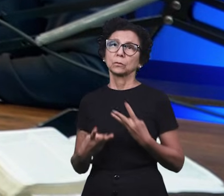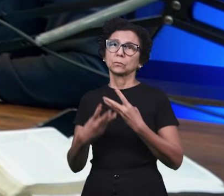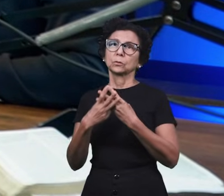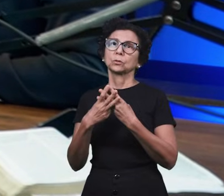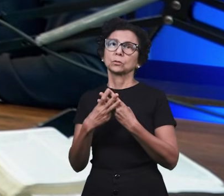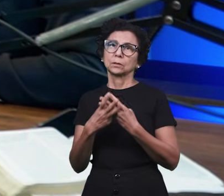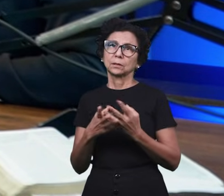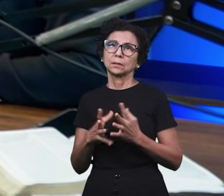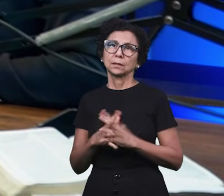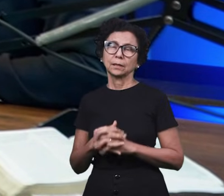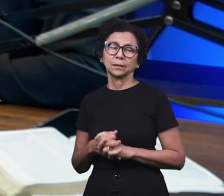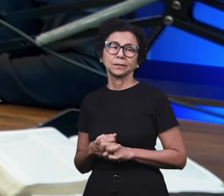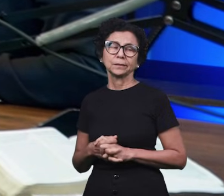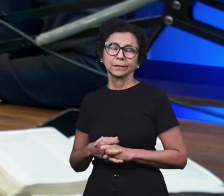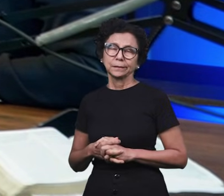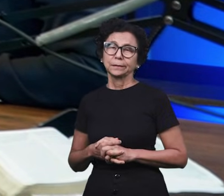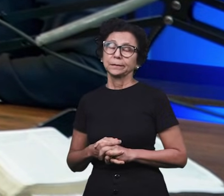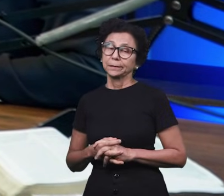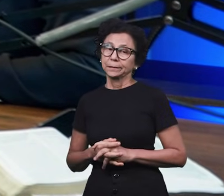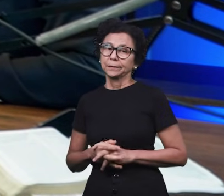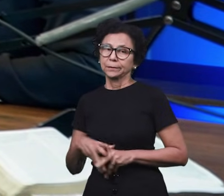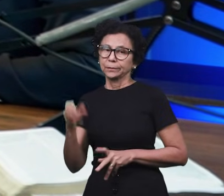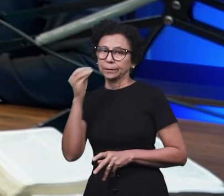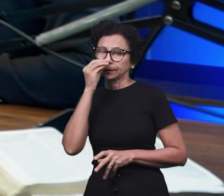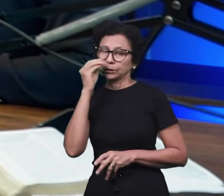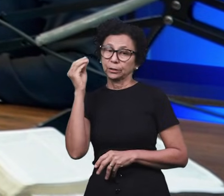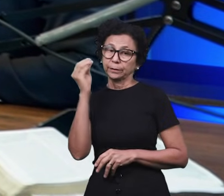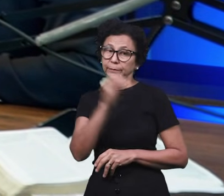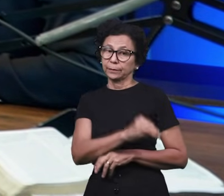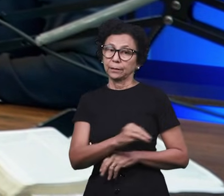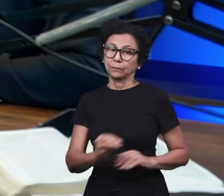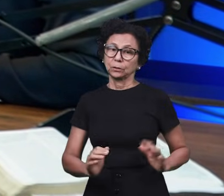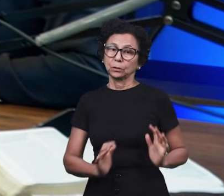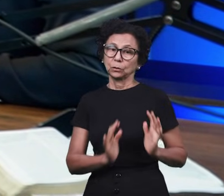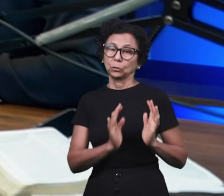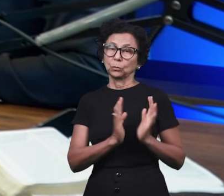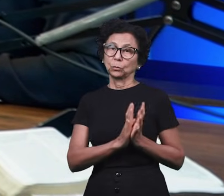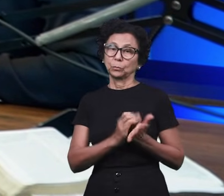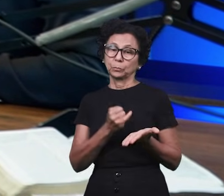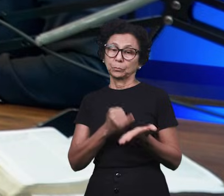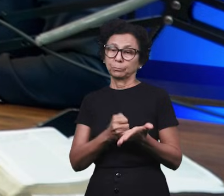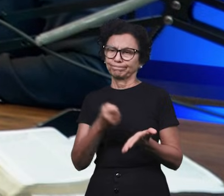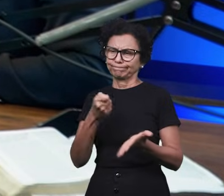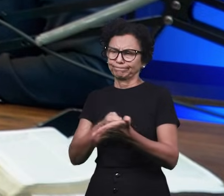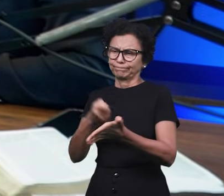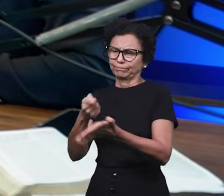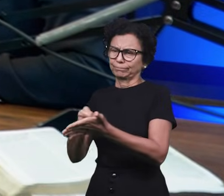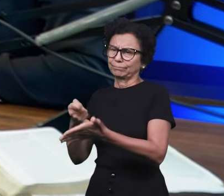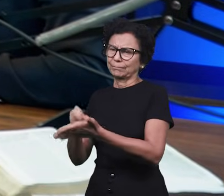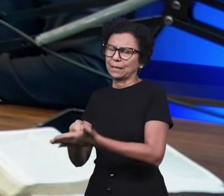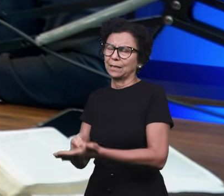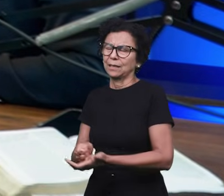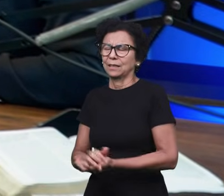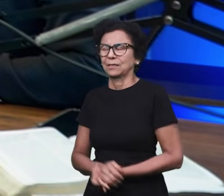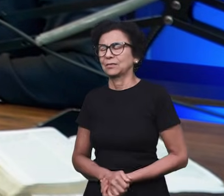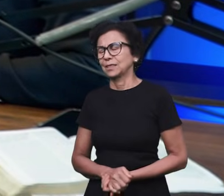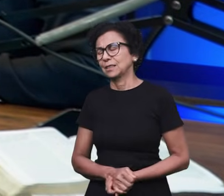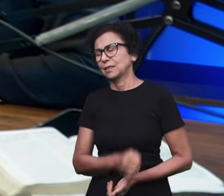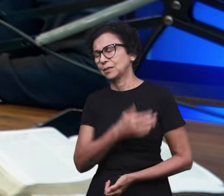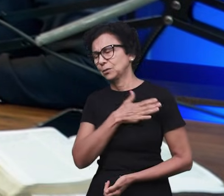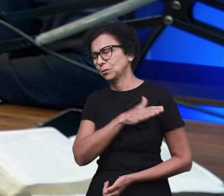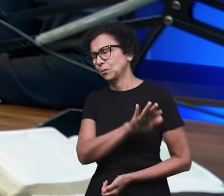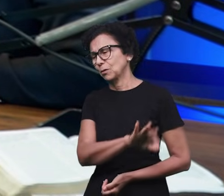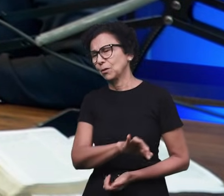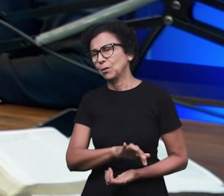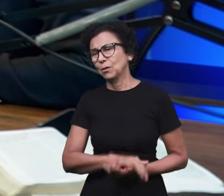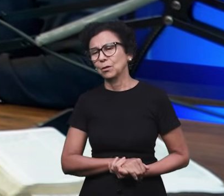maneira, assim, rejeitavam os publicanos por isso, porque eles cobravam impostos. E é uma coisa que é desagradável, ninguém quer fazer isso, porque você não vê